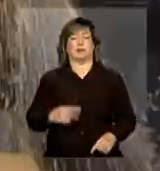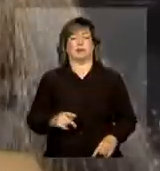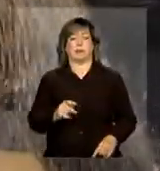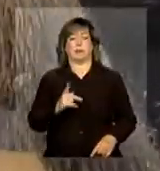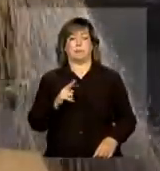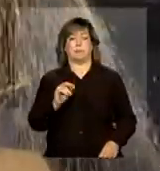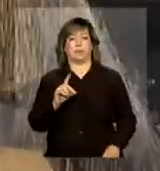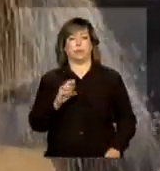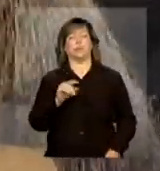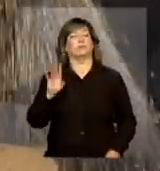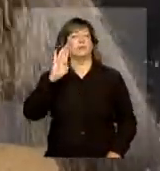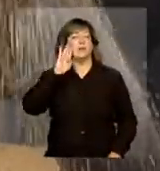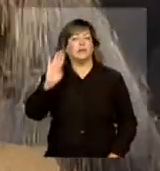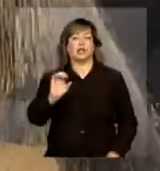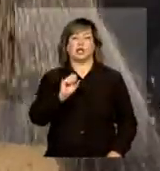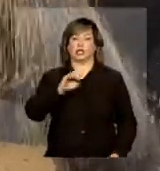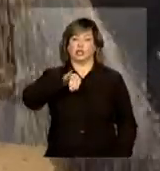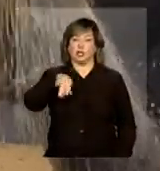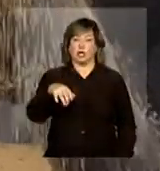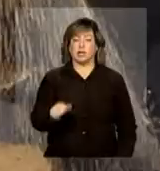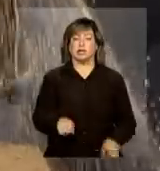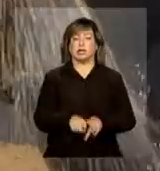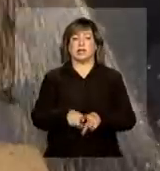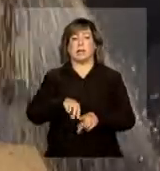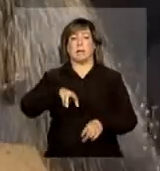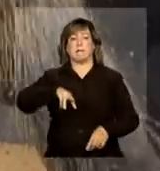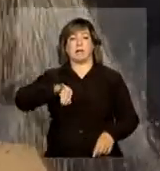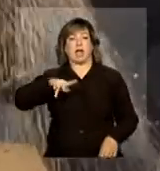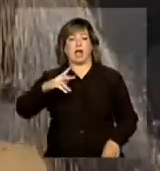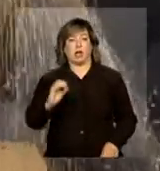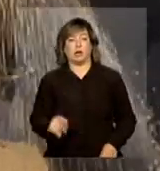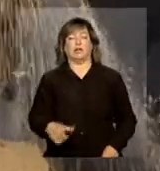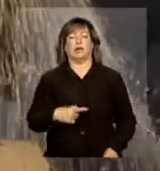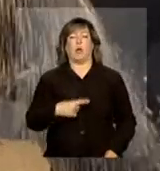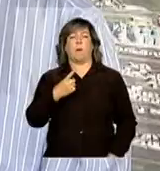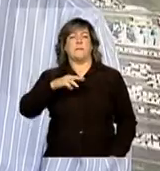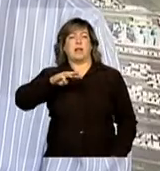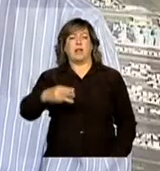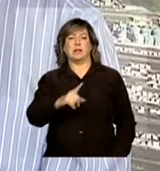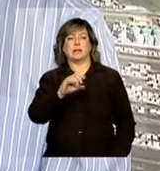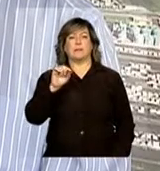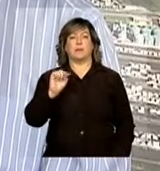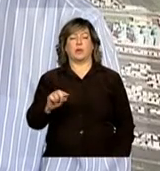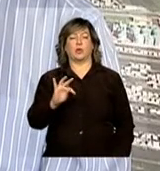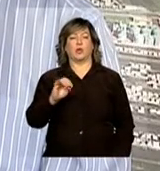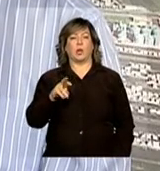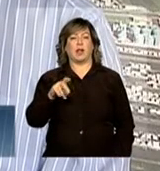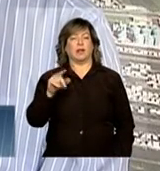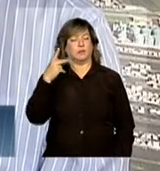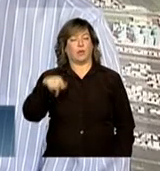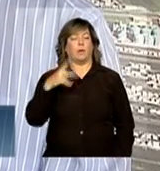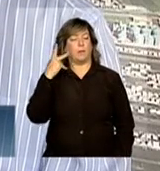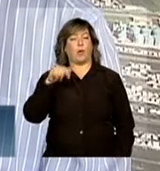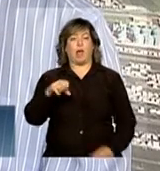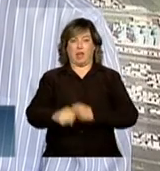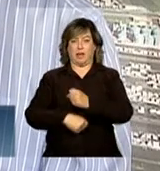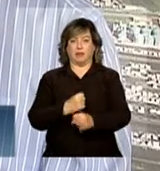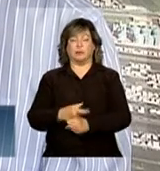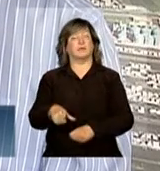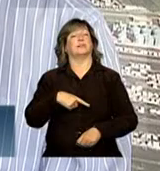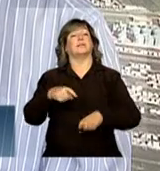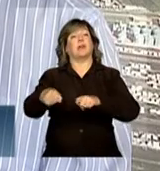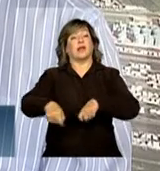soja e de milho, que ultrapassam 1 milhão e 100 mil toneladas anuais. A agricultura é a base da